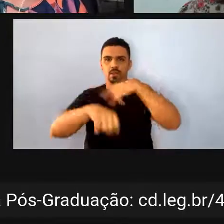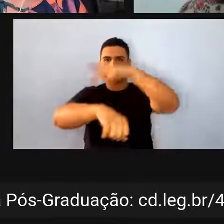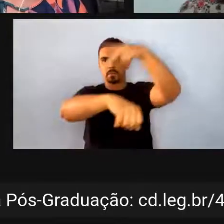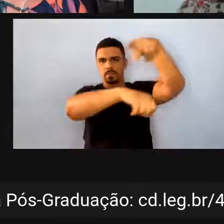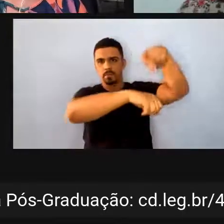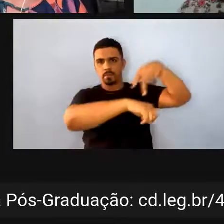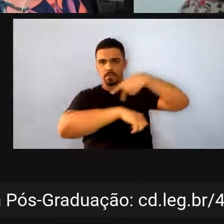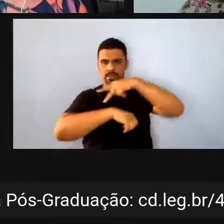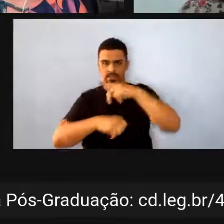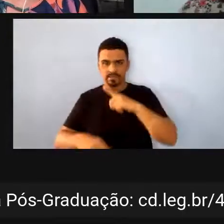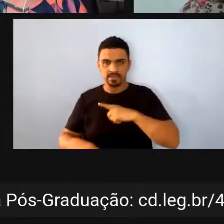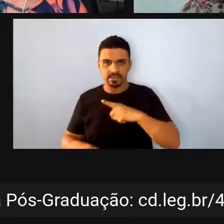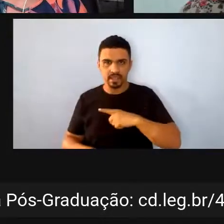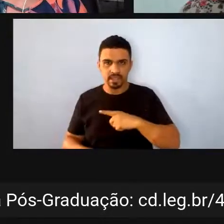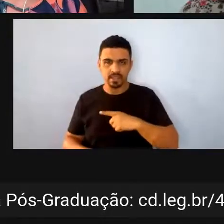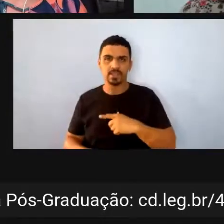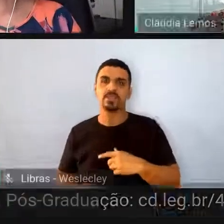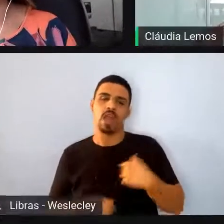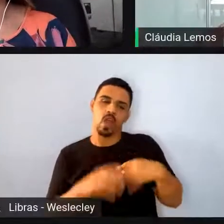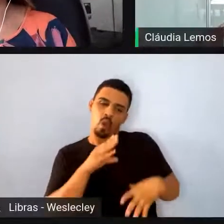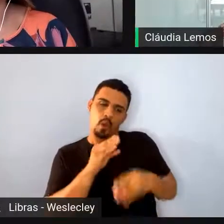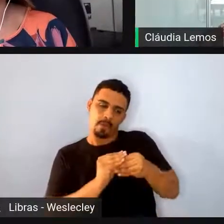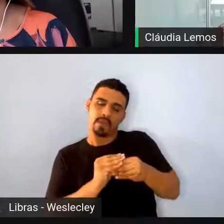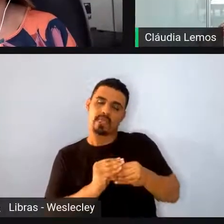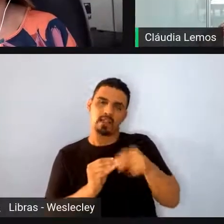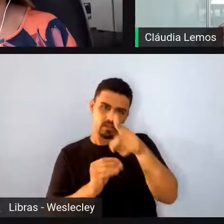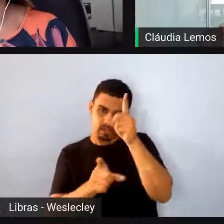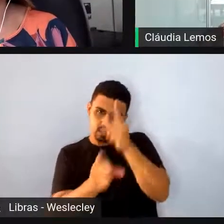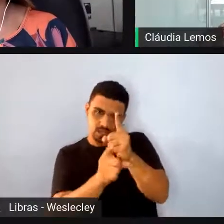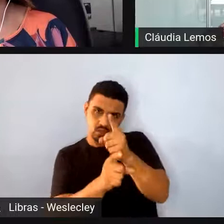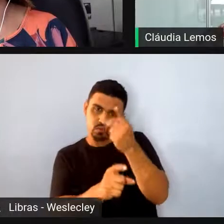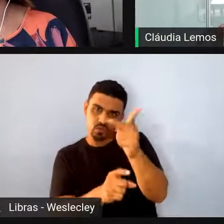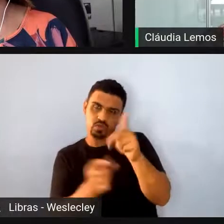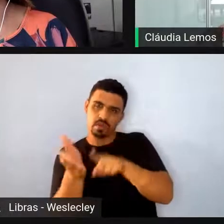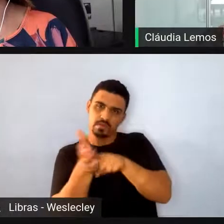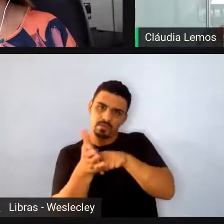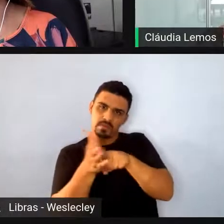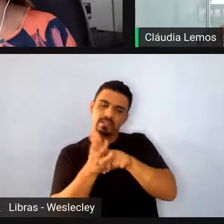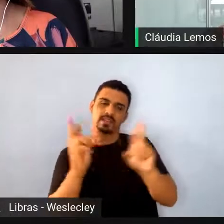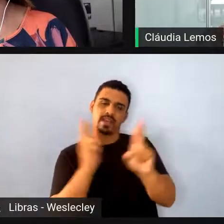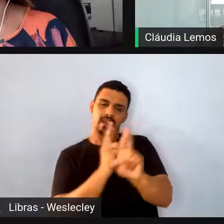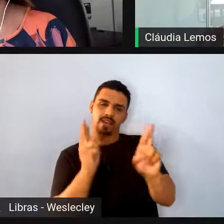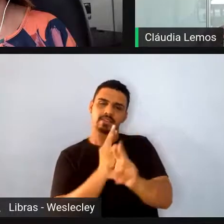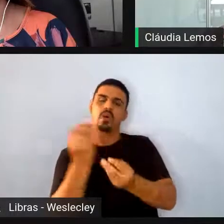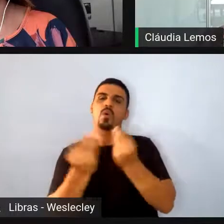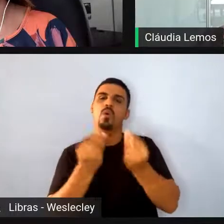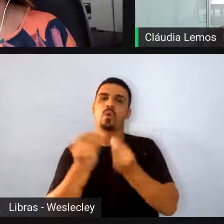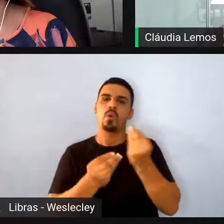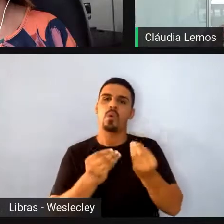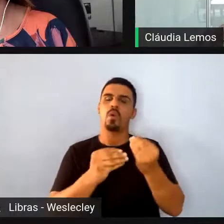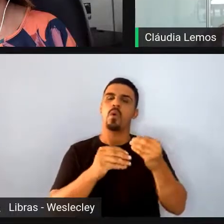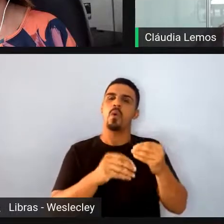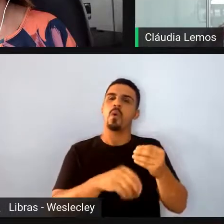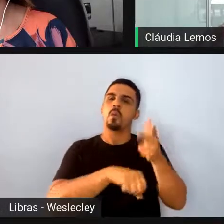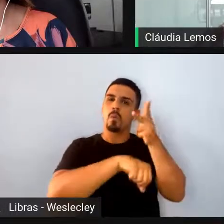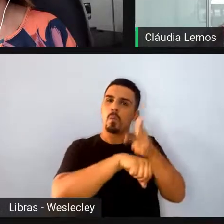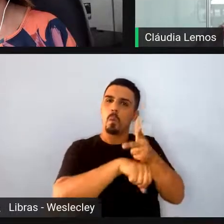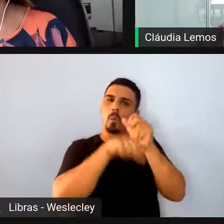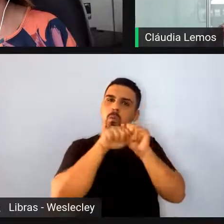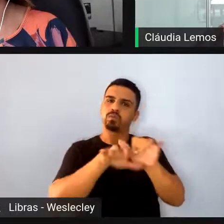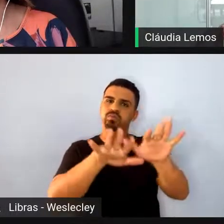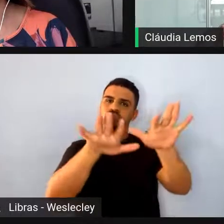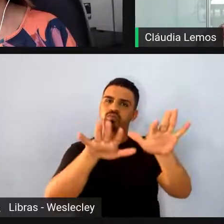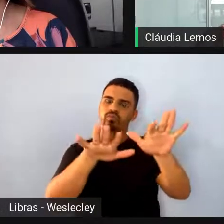dele, porque você descobriu na sua pesquisa alguma relação entre como são feitas as transmissões de plenário e as